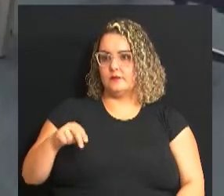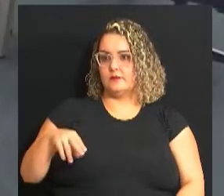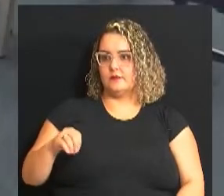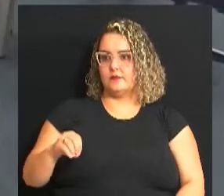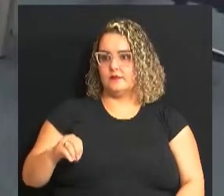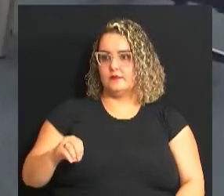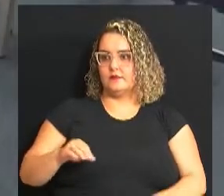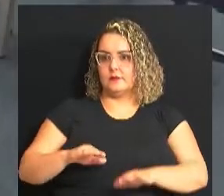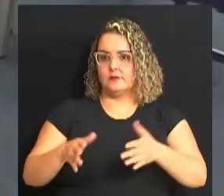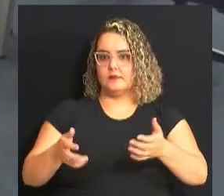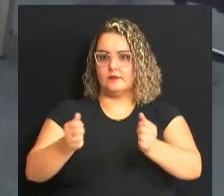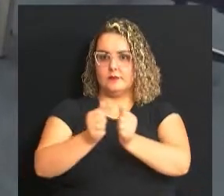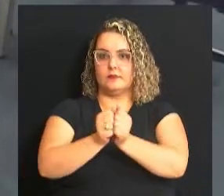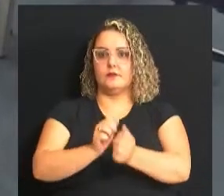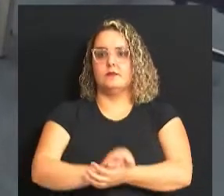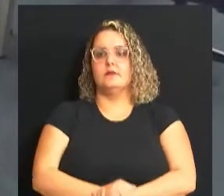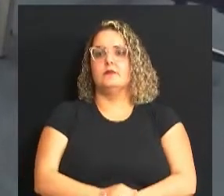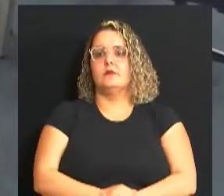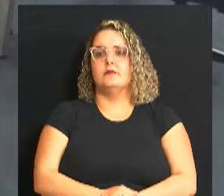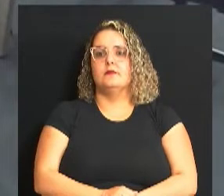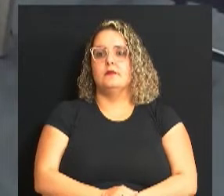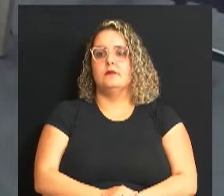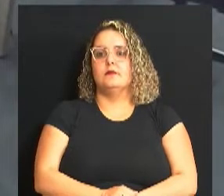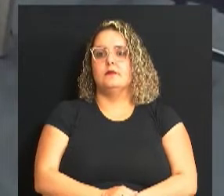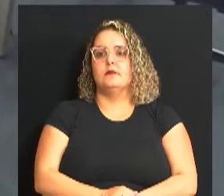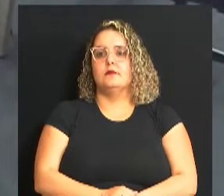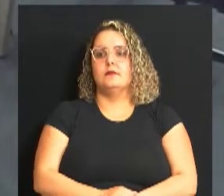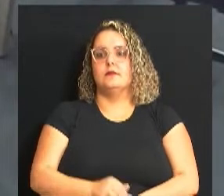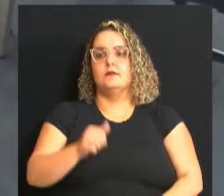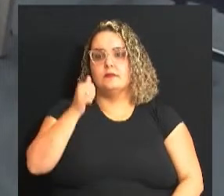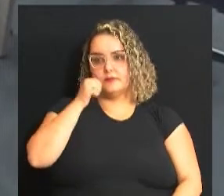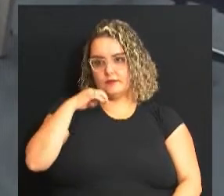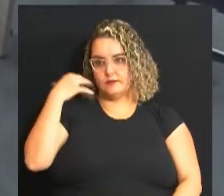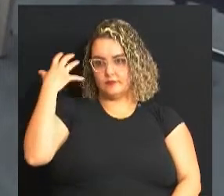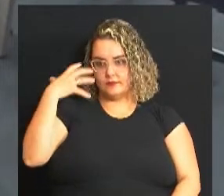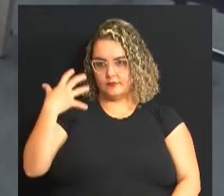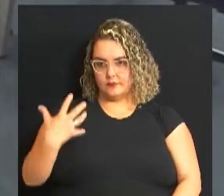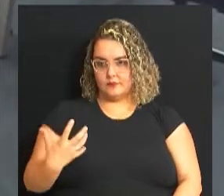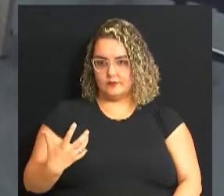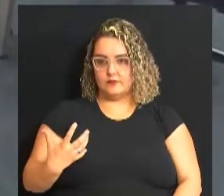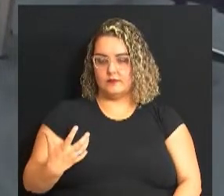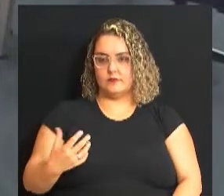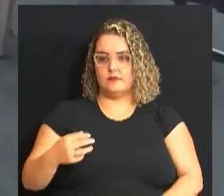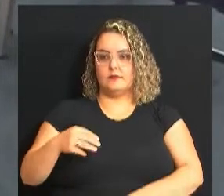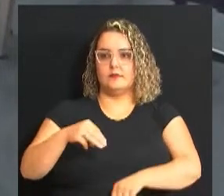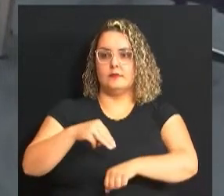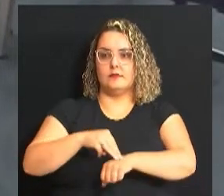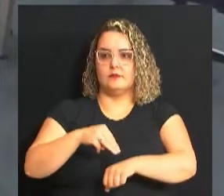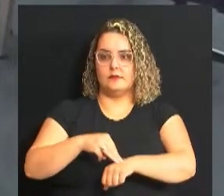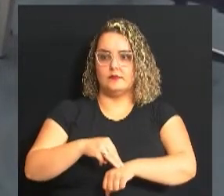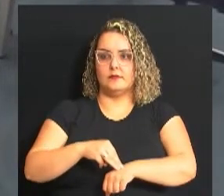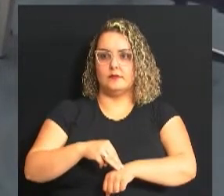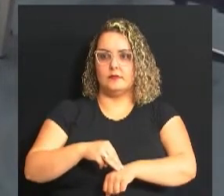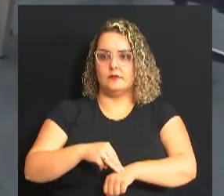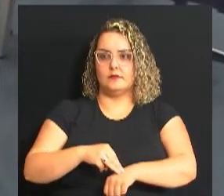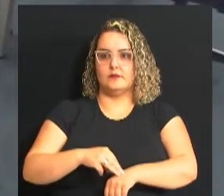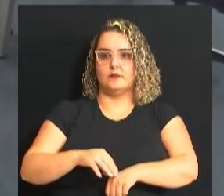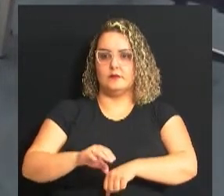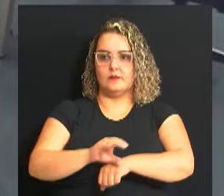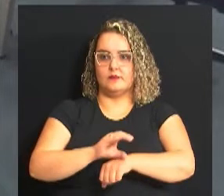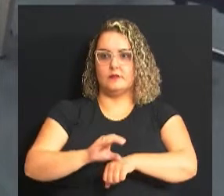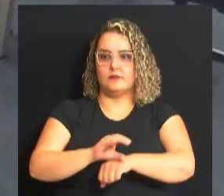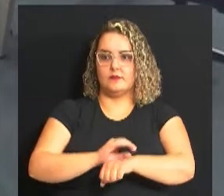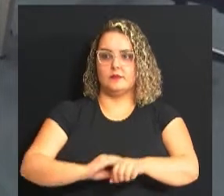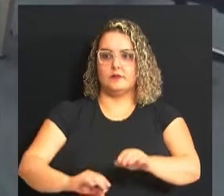conosco. Gostaria de convidar a vereadora Guida Calisto, membro da Comissão de Constituição e